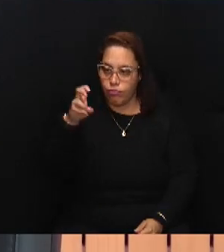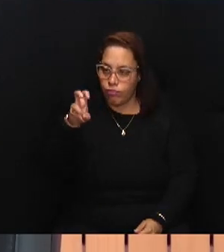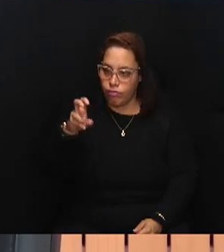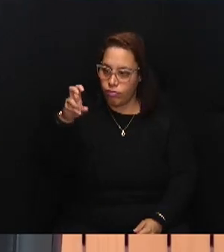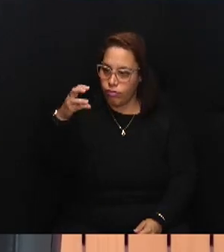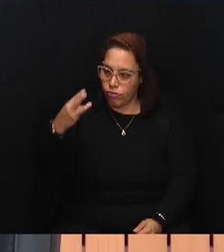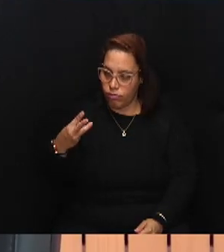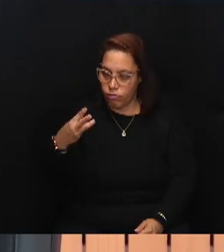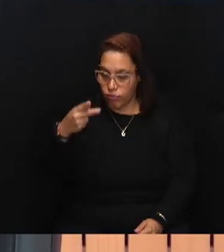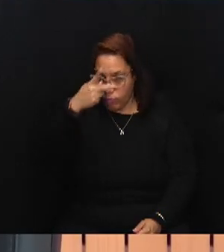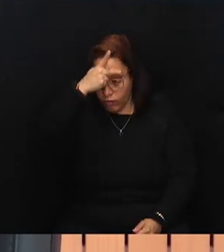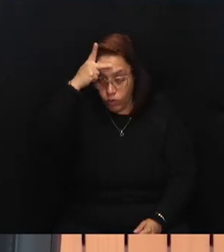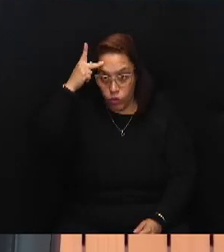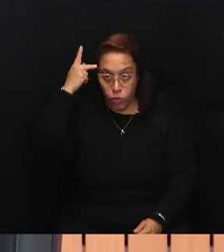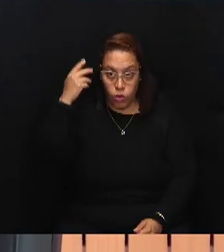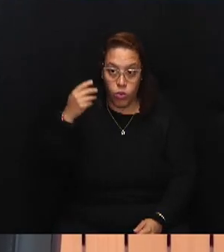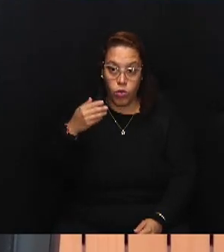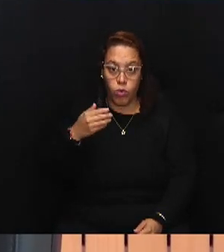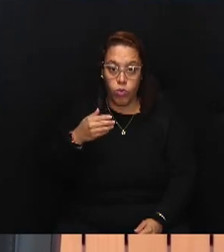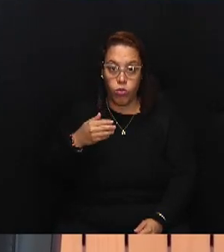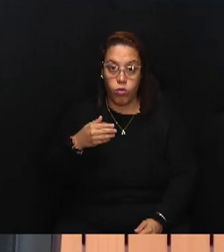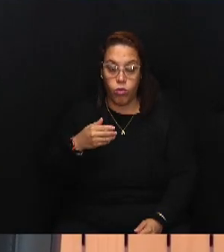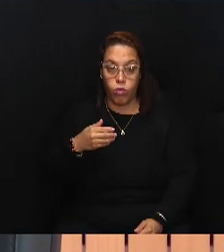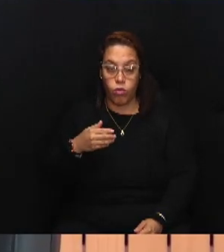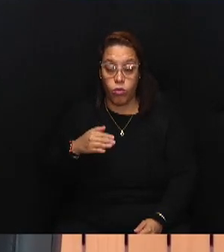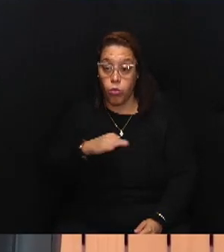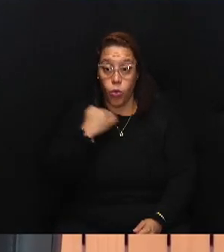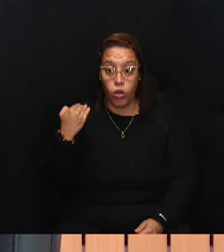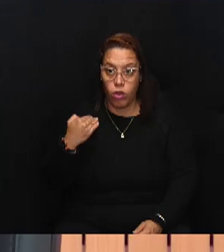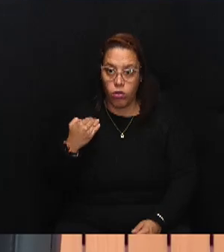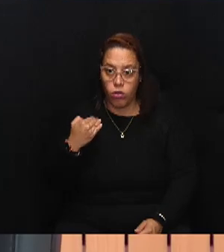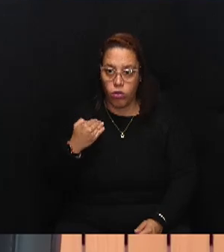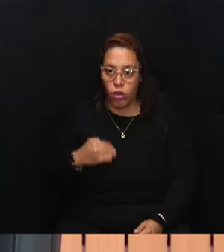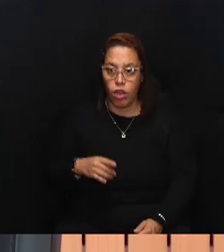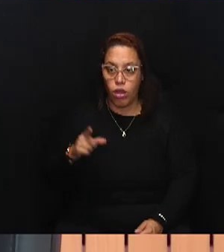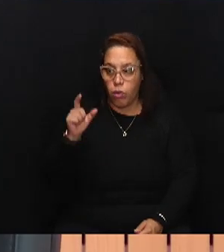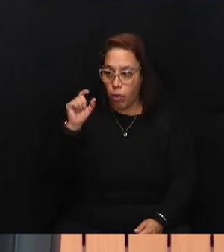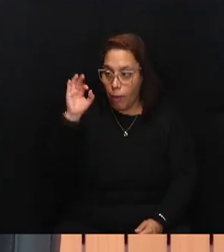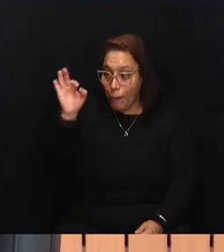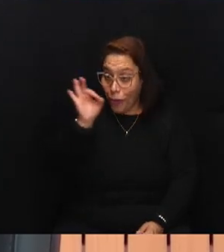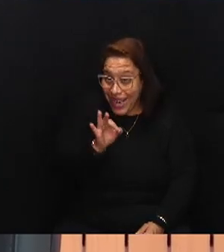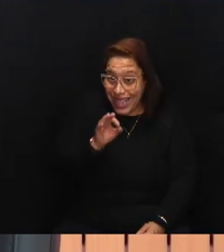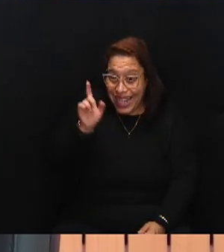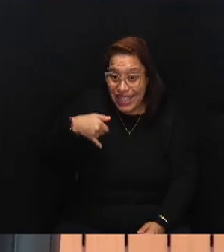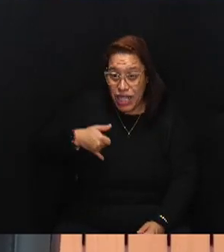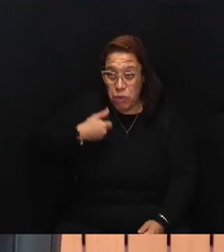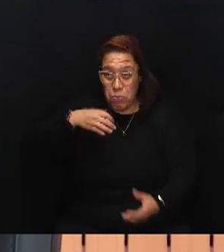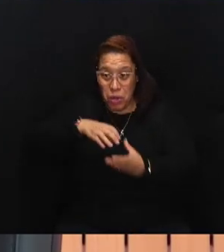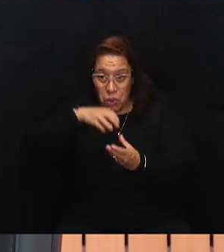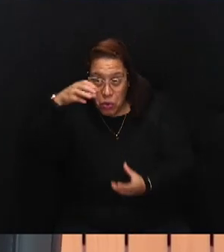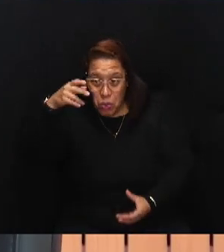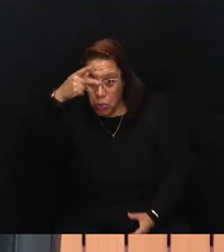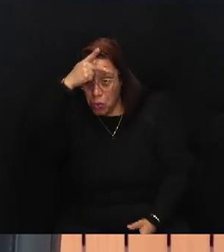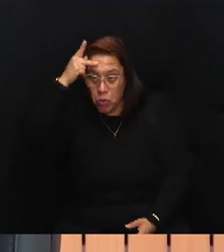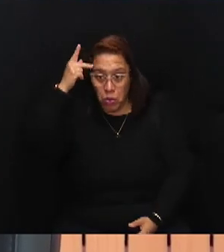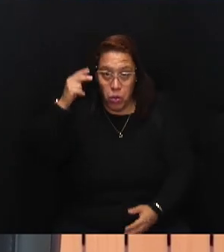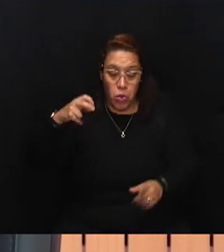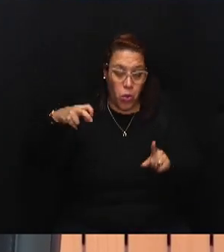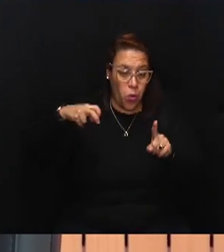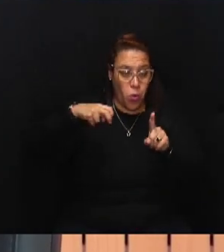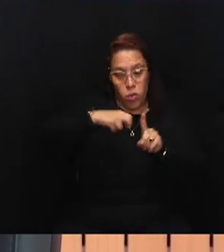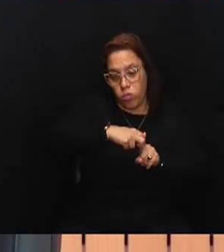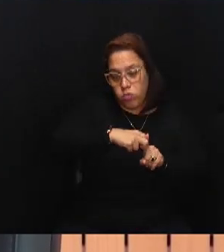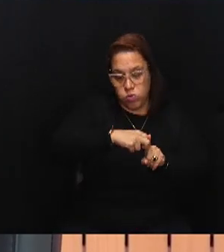153 pessoas que morreram. E uma parte dessas pessoas são idosas. Seja no atropelamento, seja